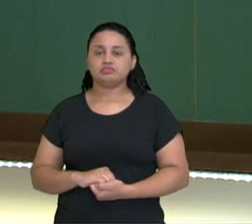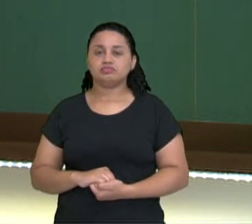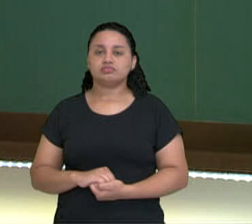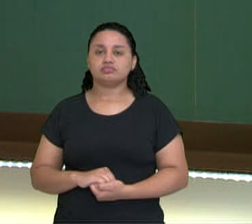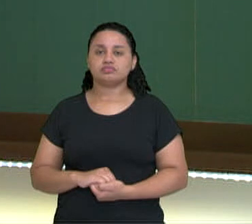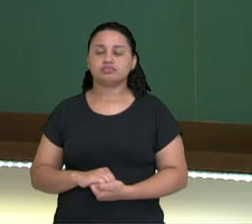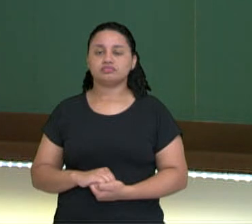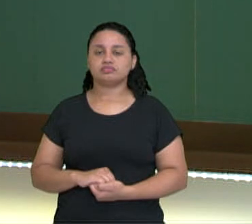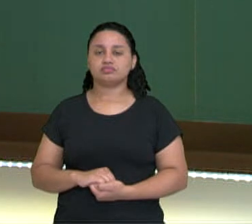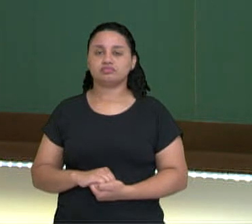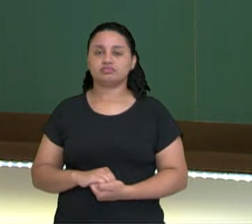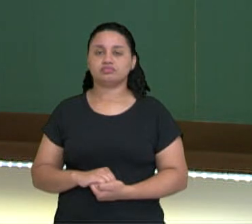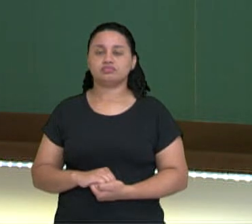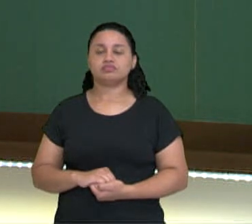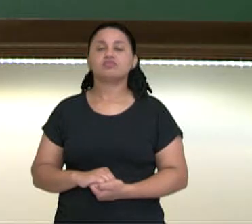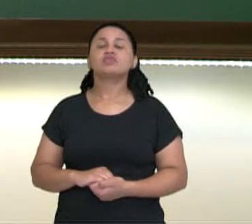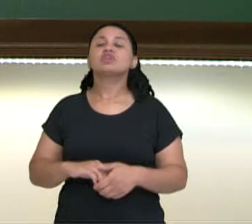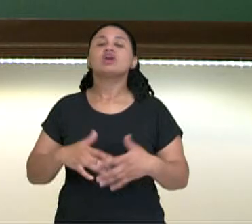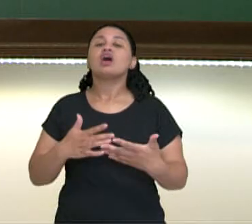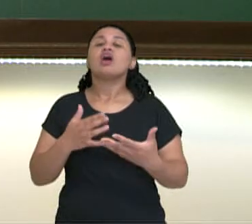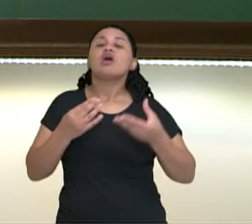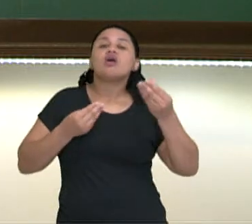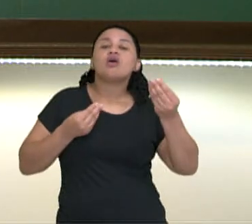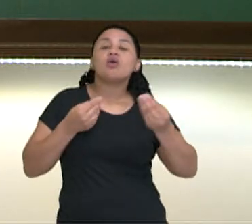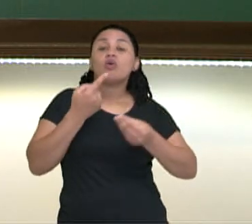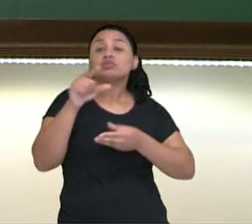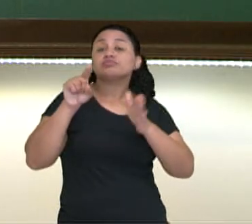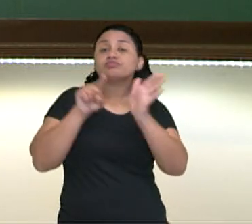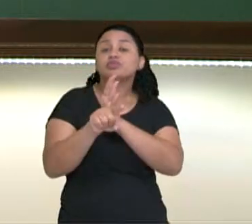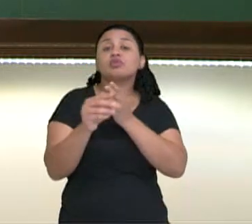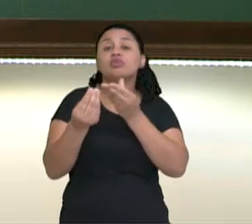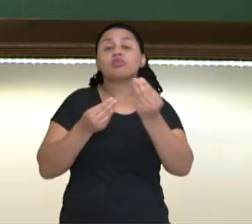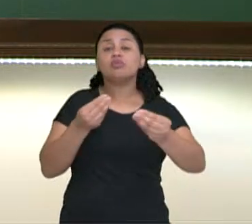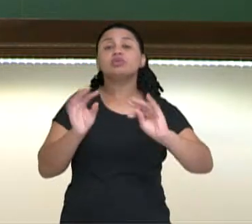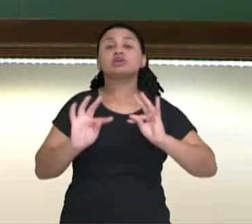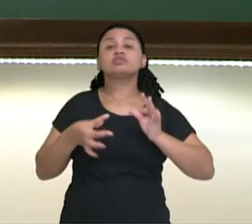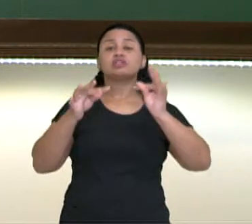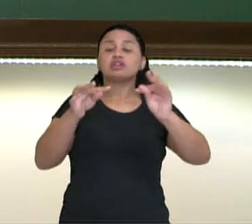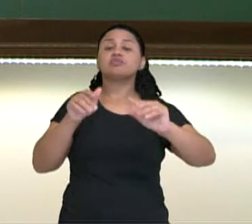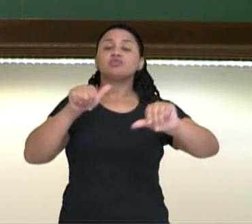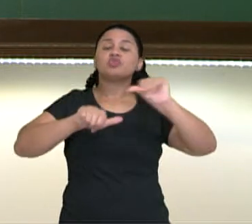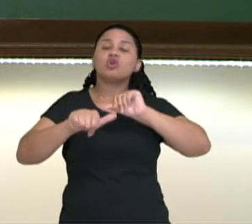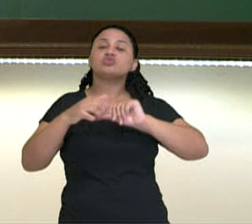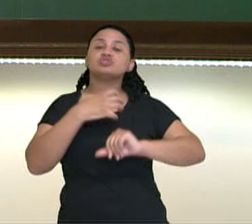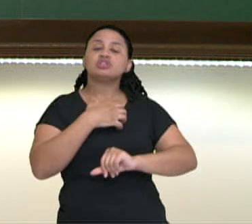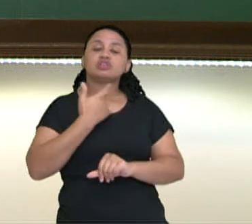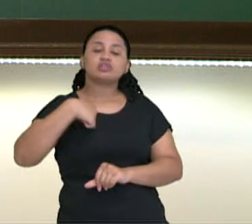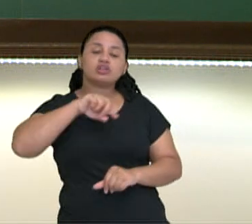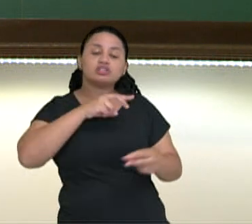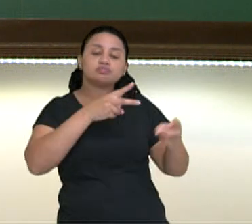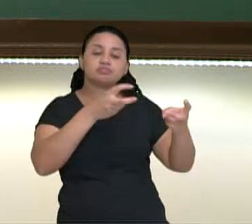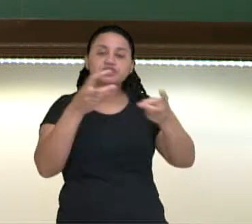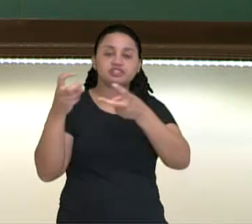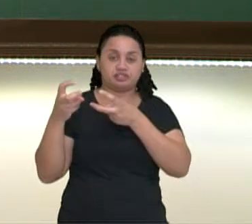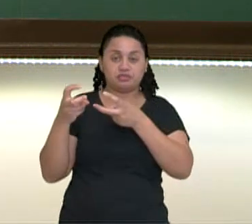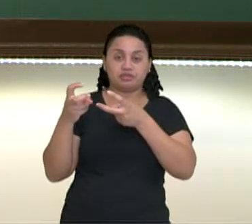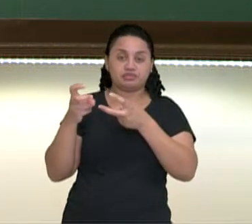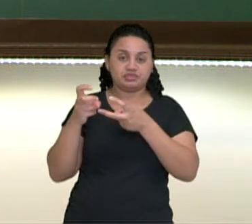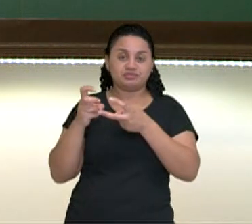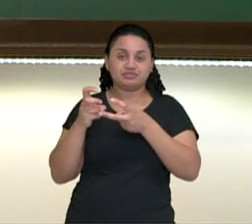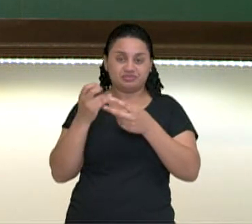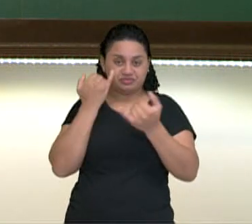we consume news? Como que a tecnologia mudou a nossa forma de ver as notícias, de receber